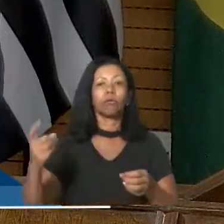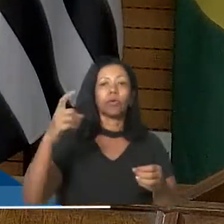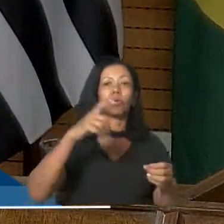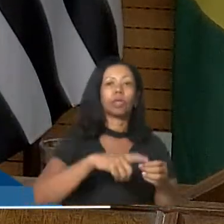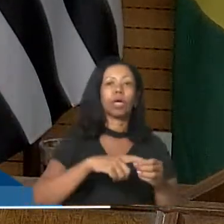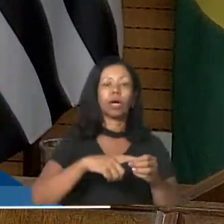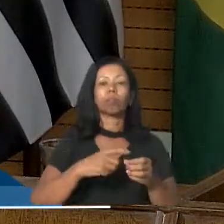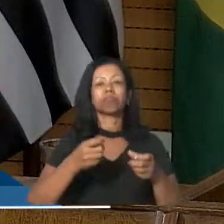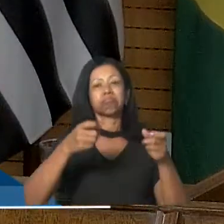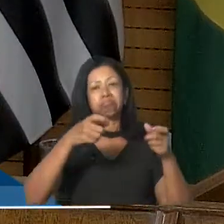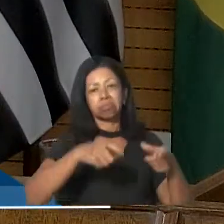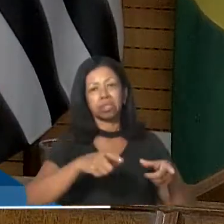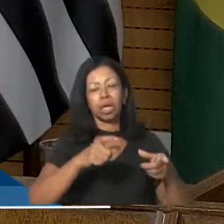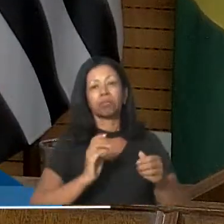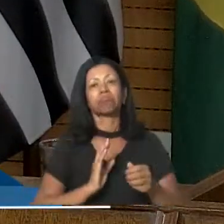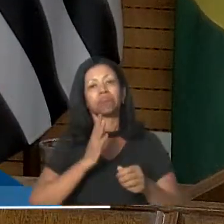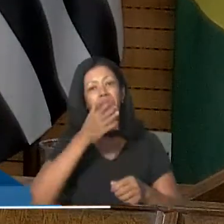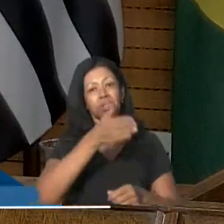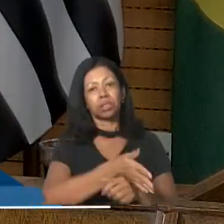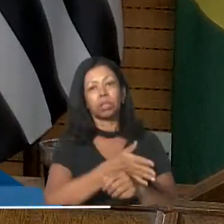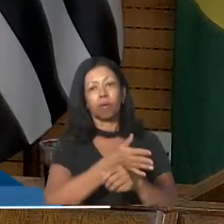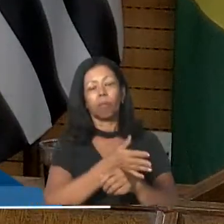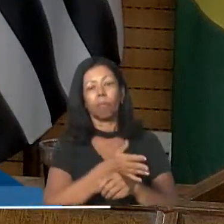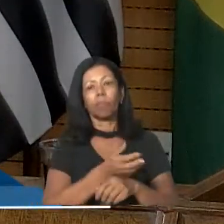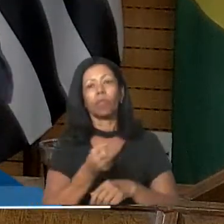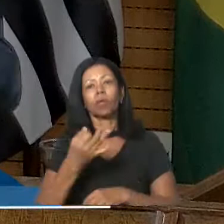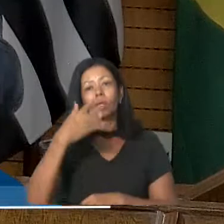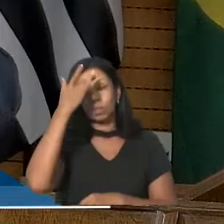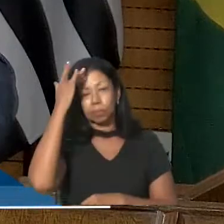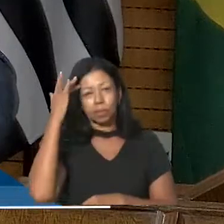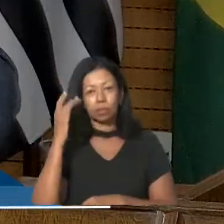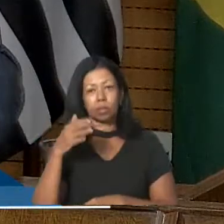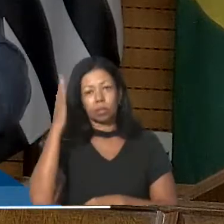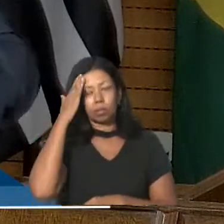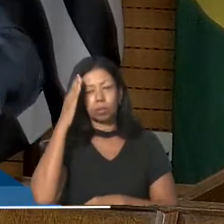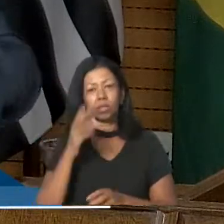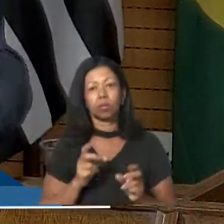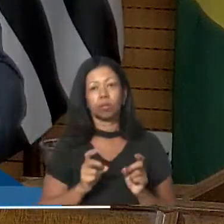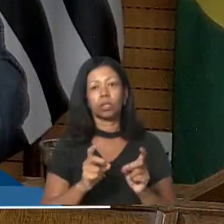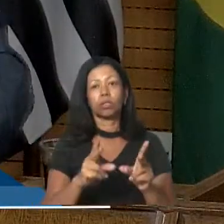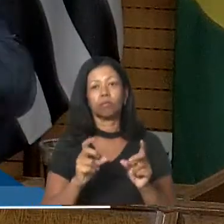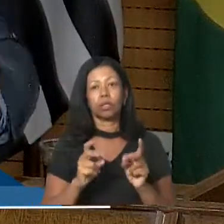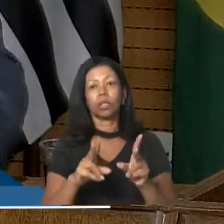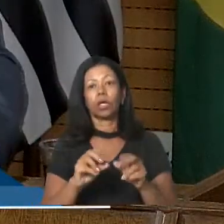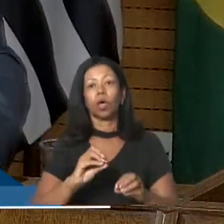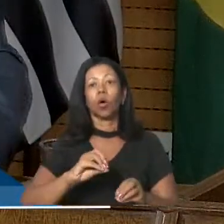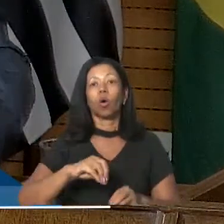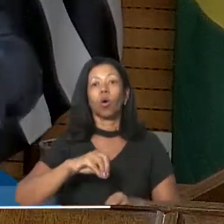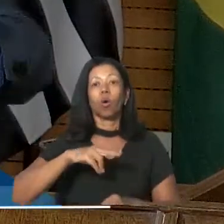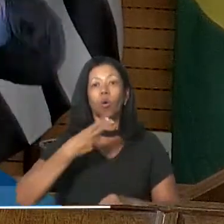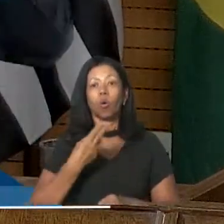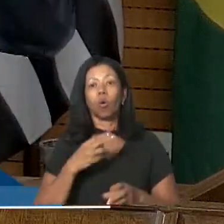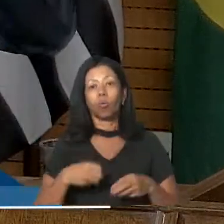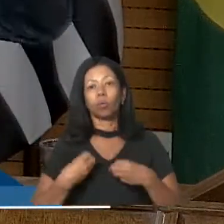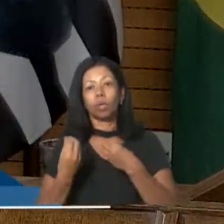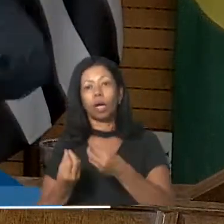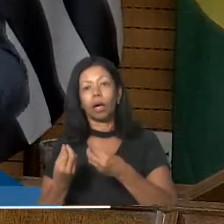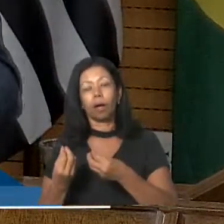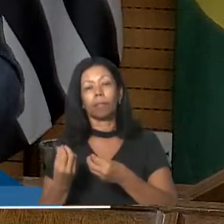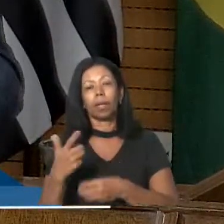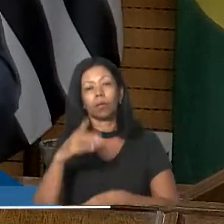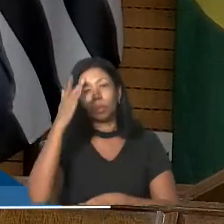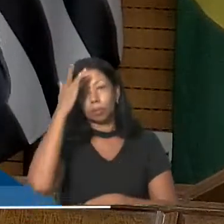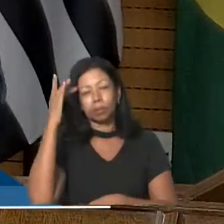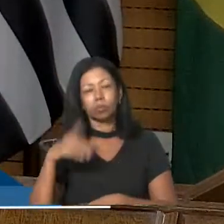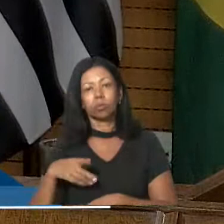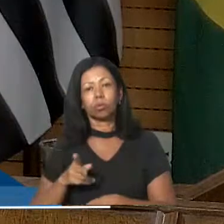de invasão. Quantas pessoas os senhores não sabem que tiveram que vender ou muitas vezes dar para outra pessoa continuar